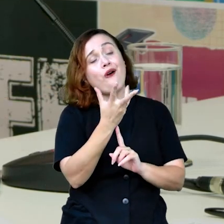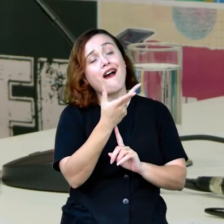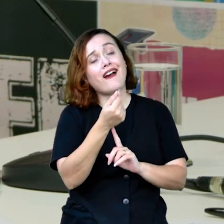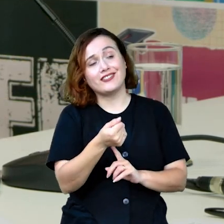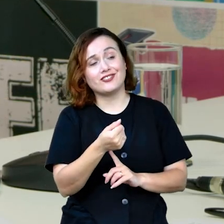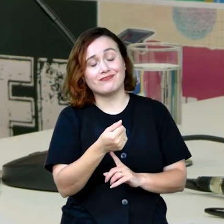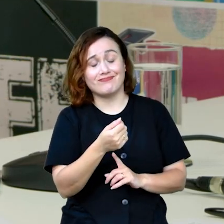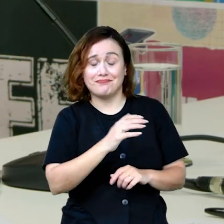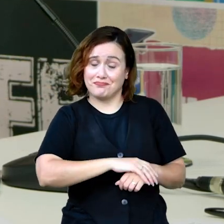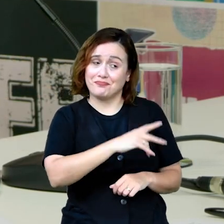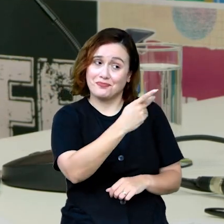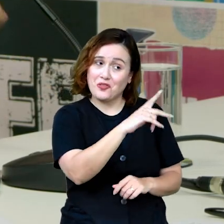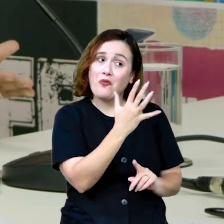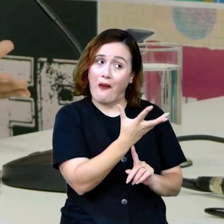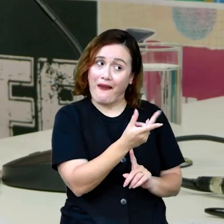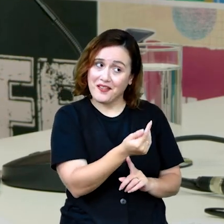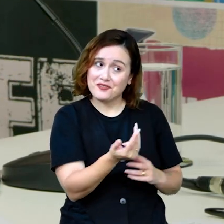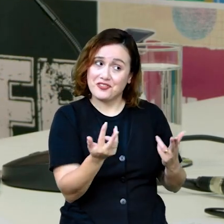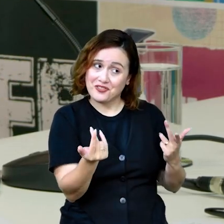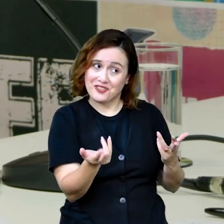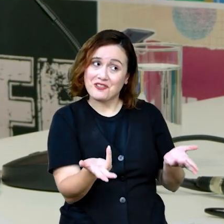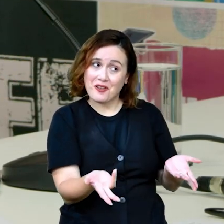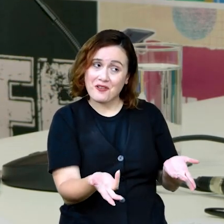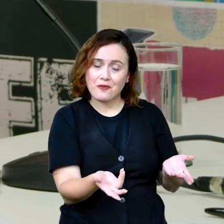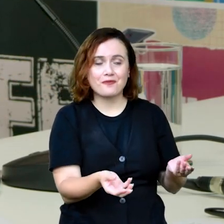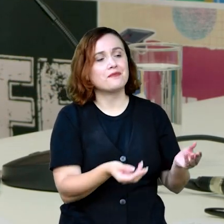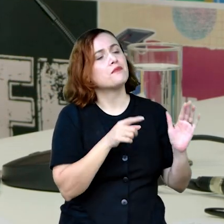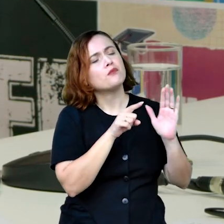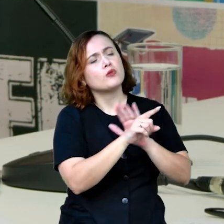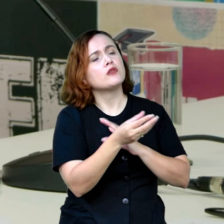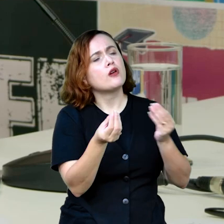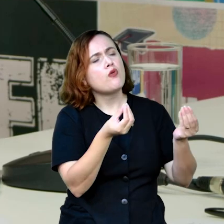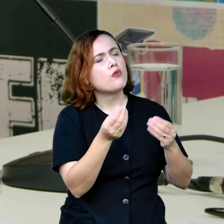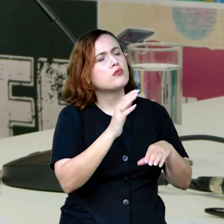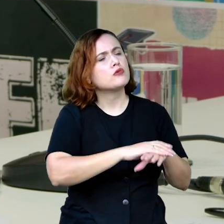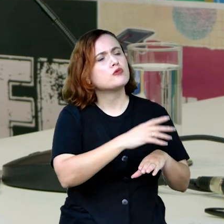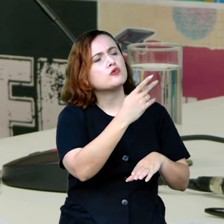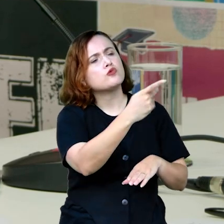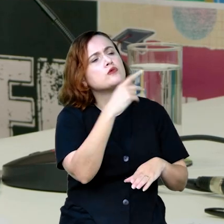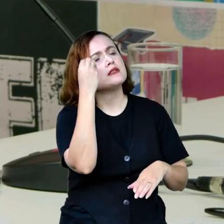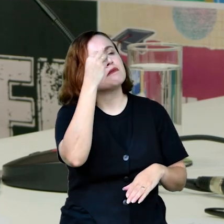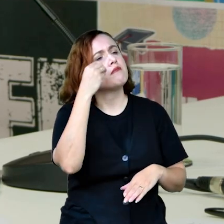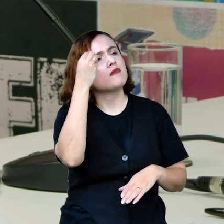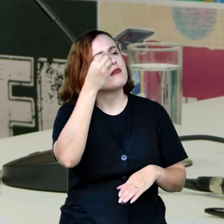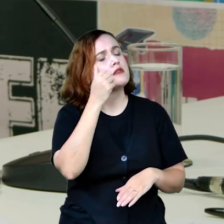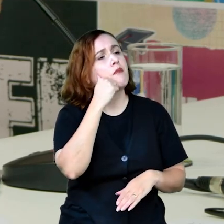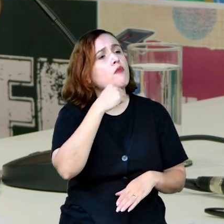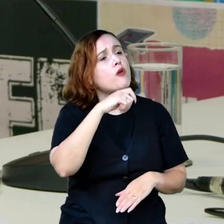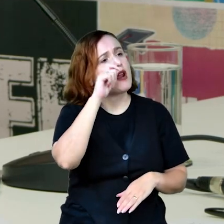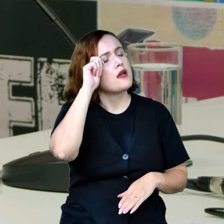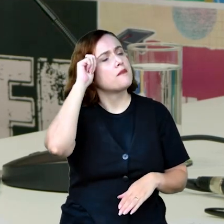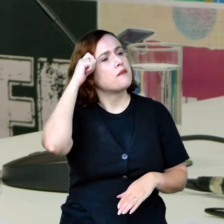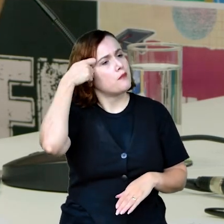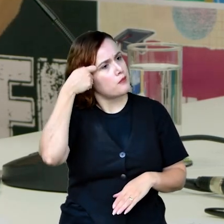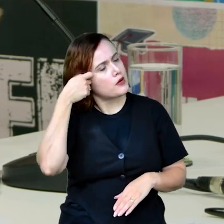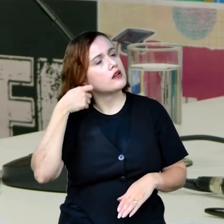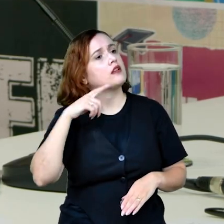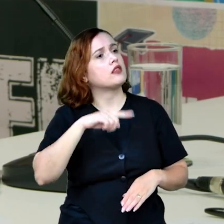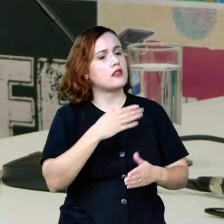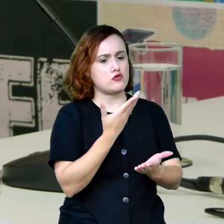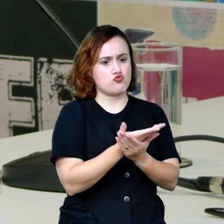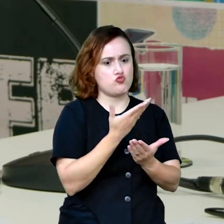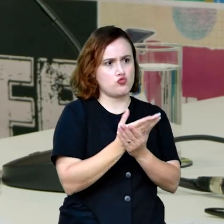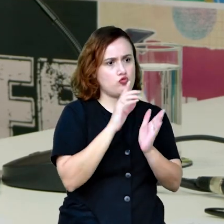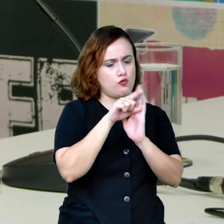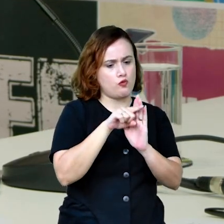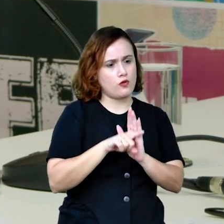também. Como foi para você, mulher preta, o processo de estudar e logo após escrever